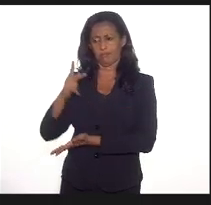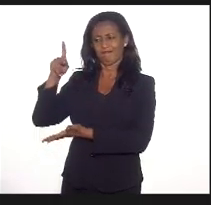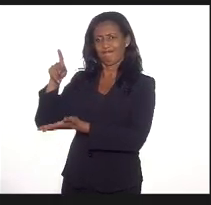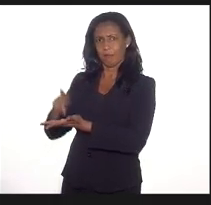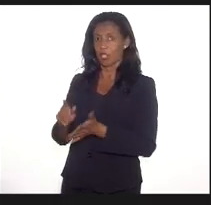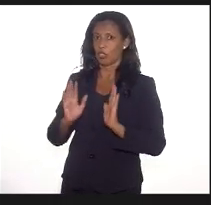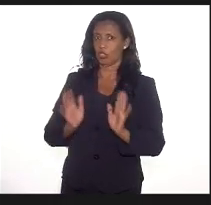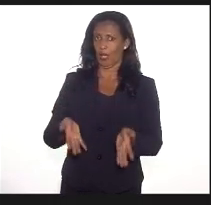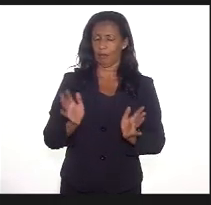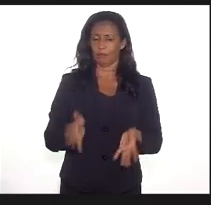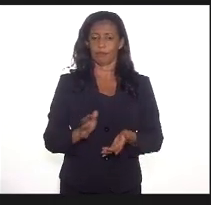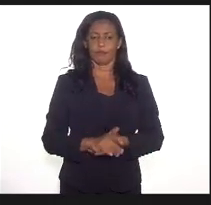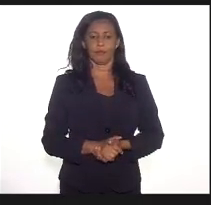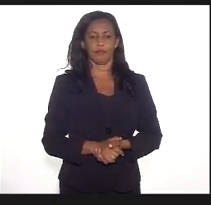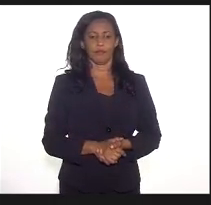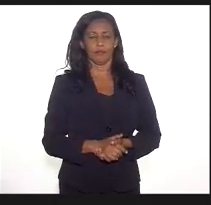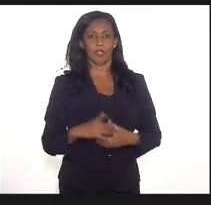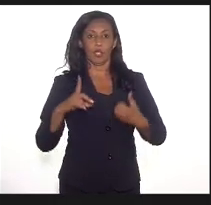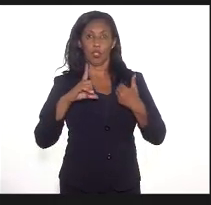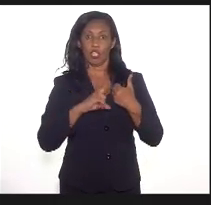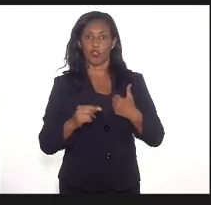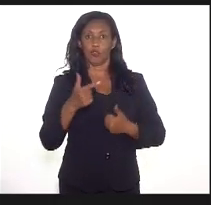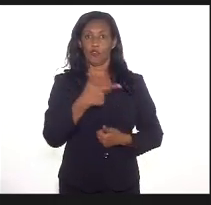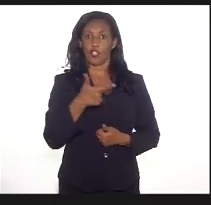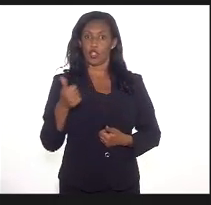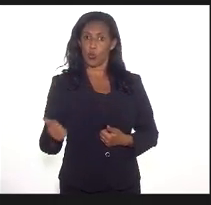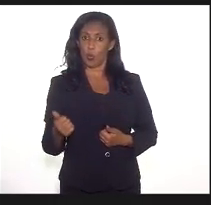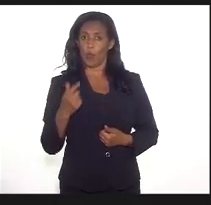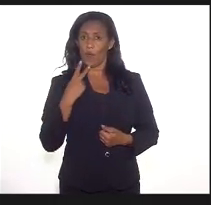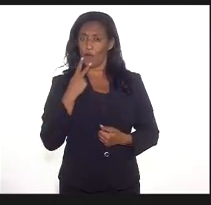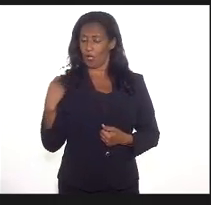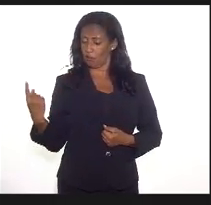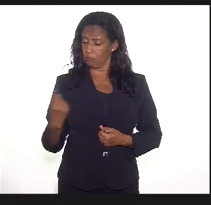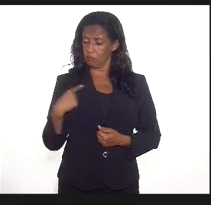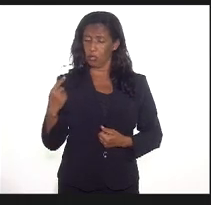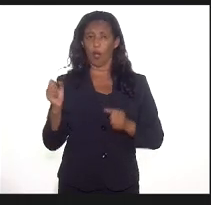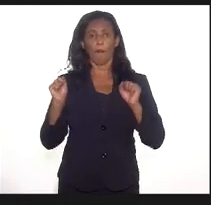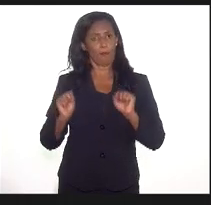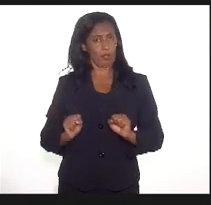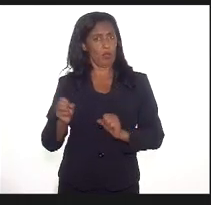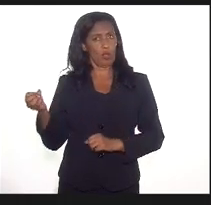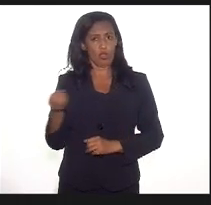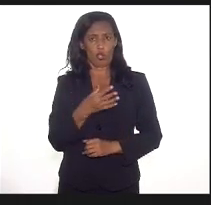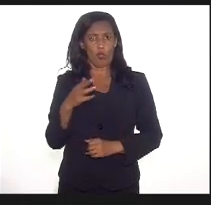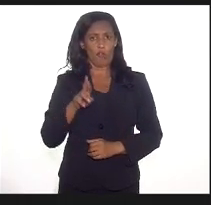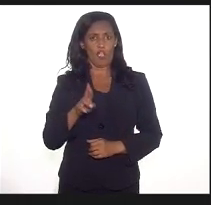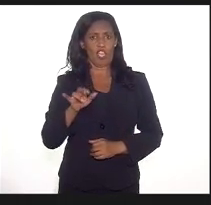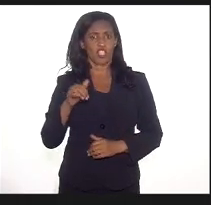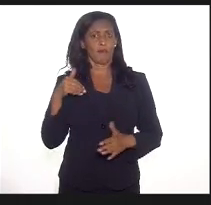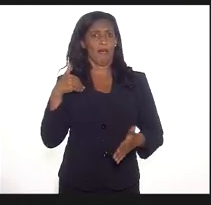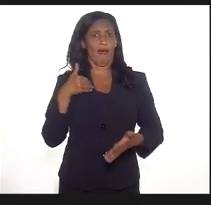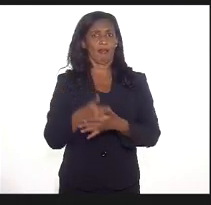foi regulamentada. E no artigo 21 diz que nós podemos aderir ao novo regime até 31